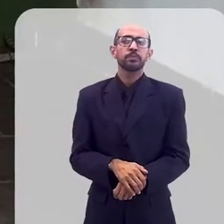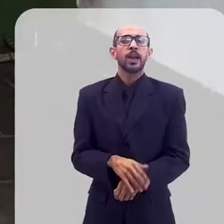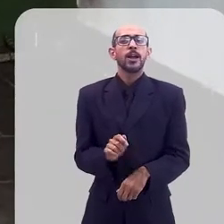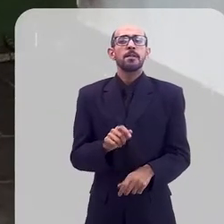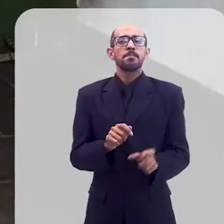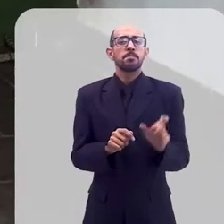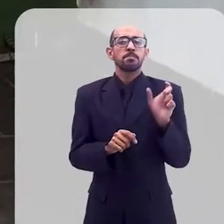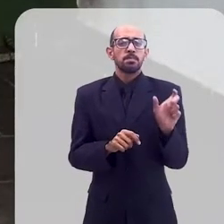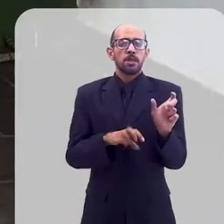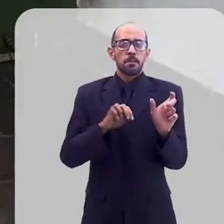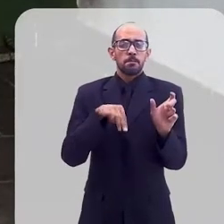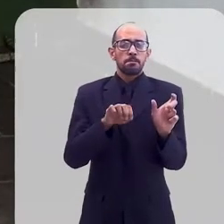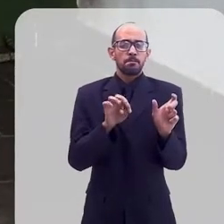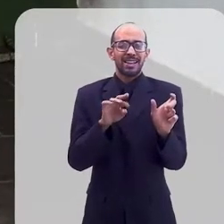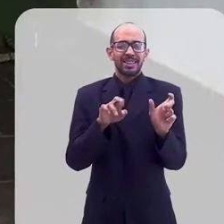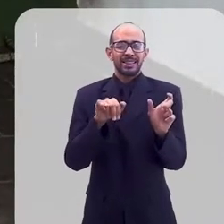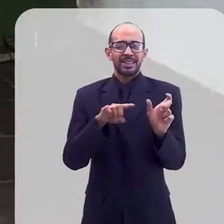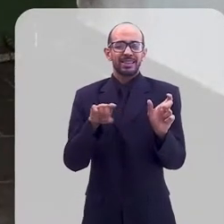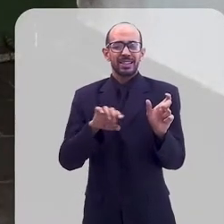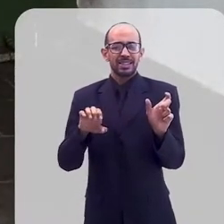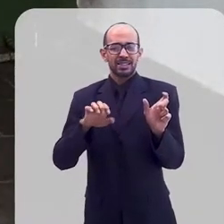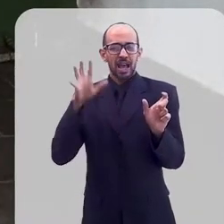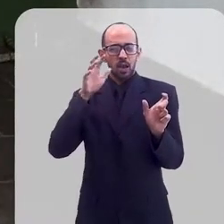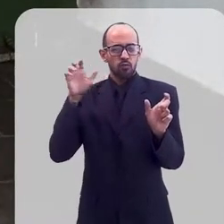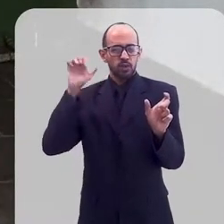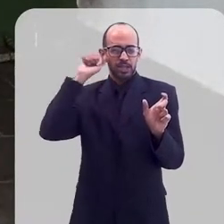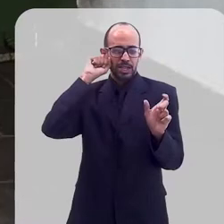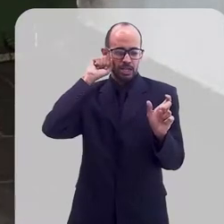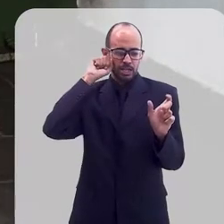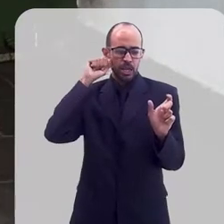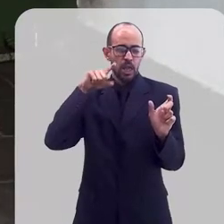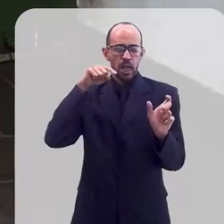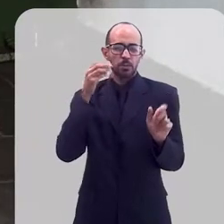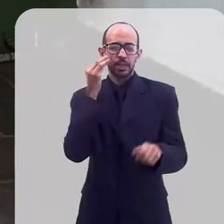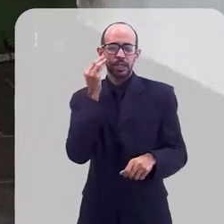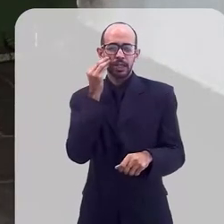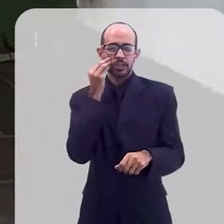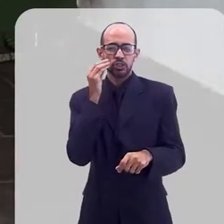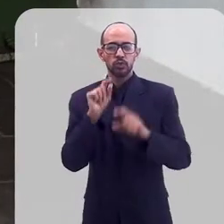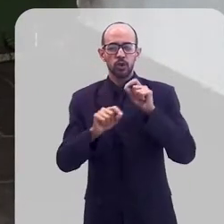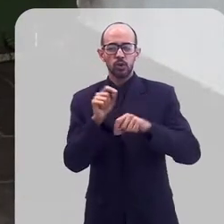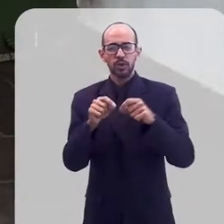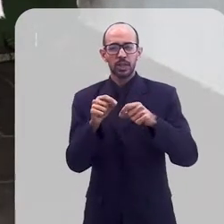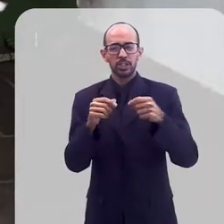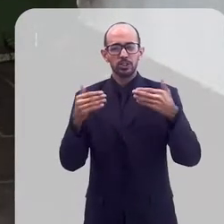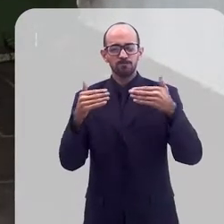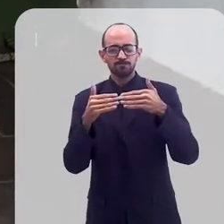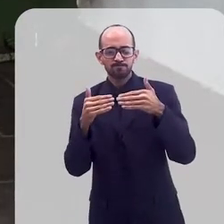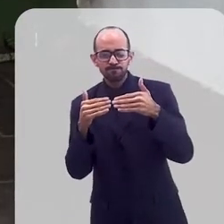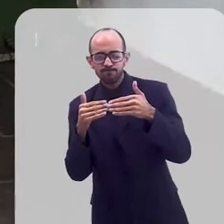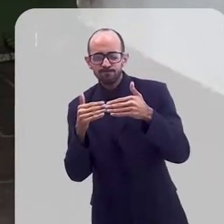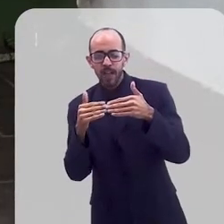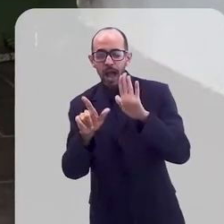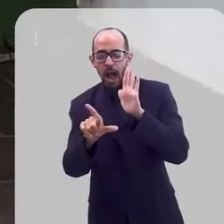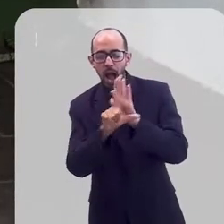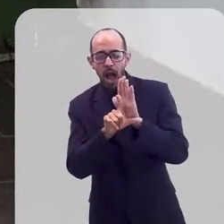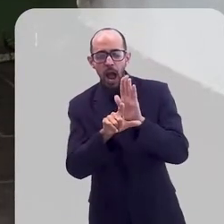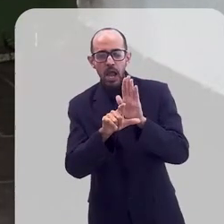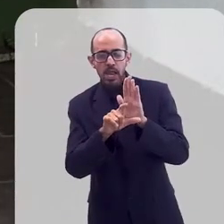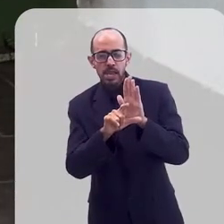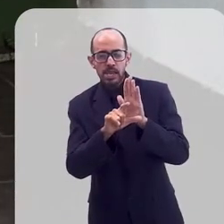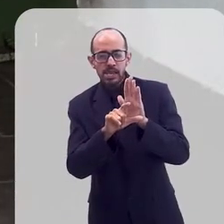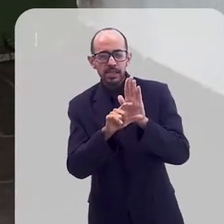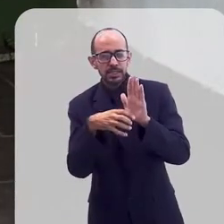termo de tentar, acho até verdadeiro, de tentar legitimizar, né, a África como um